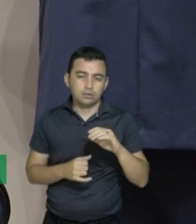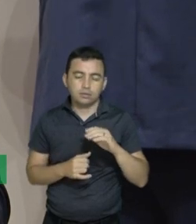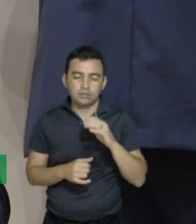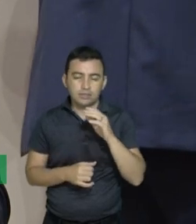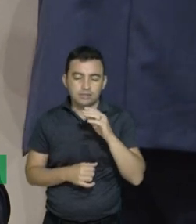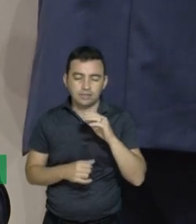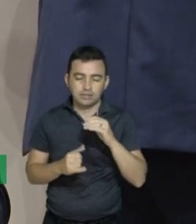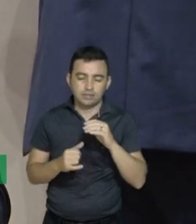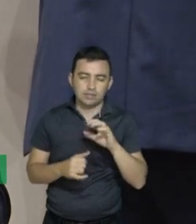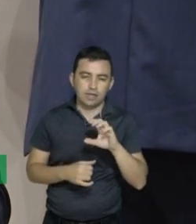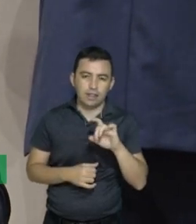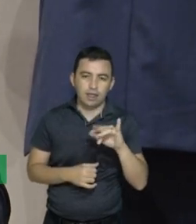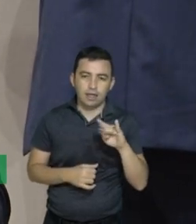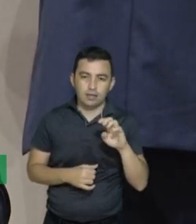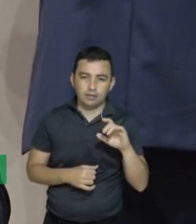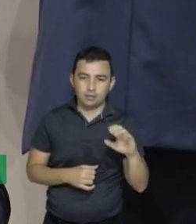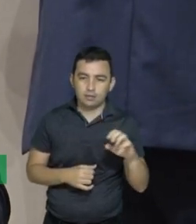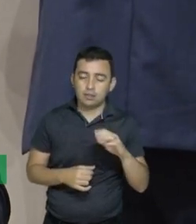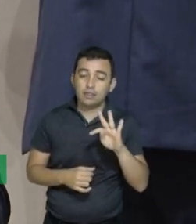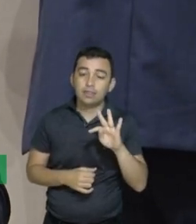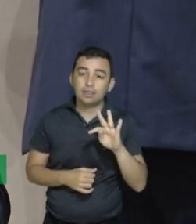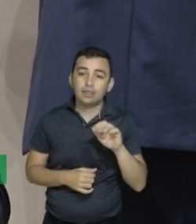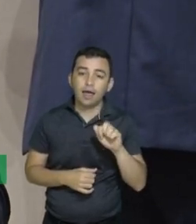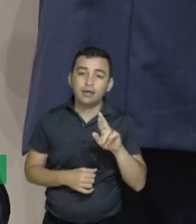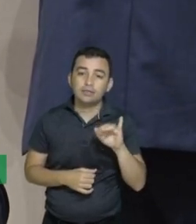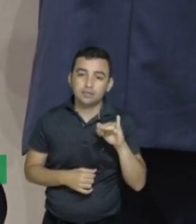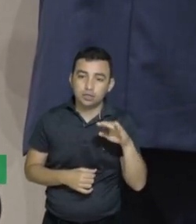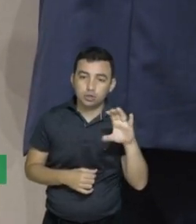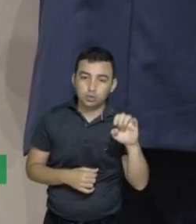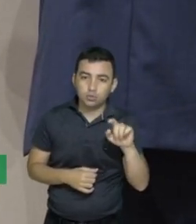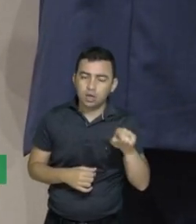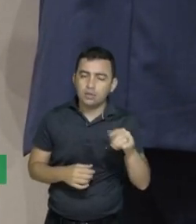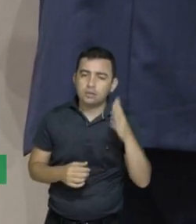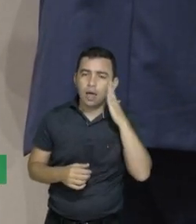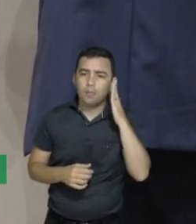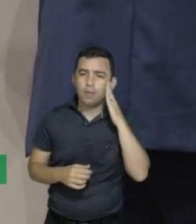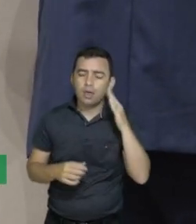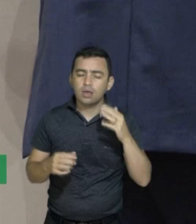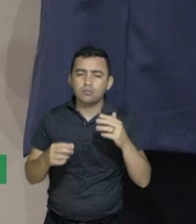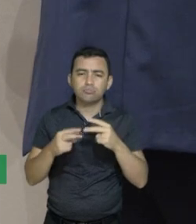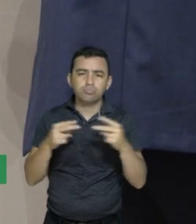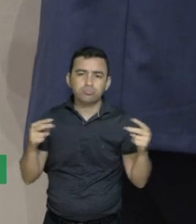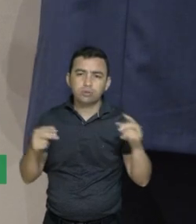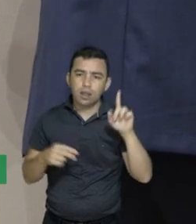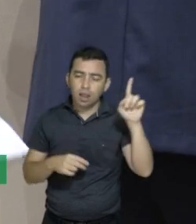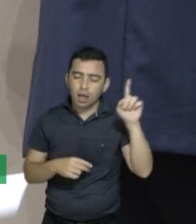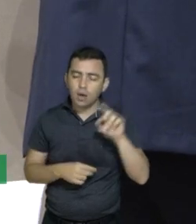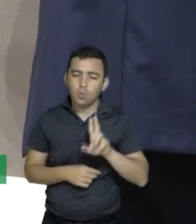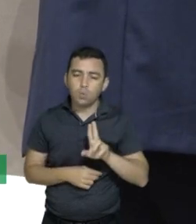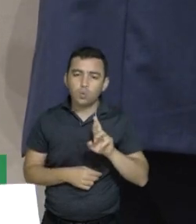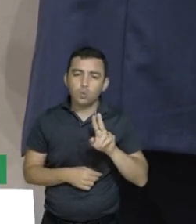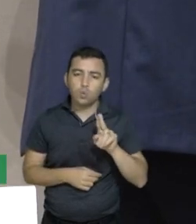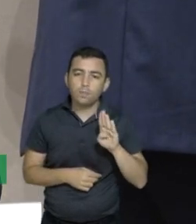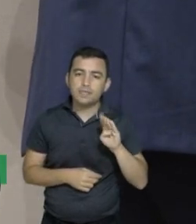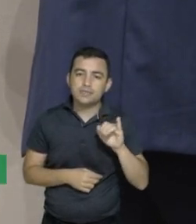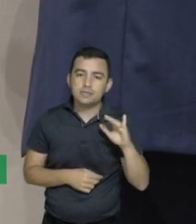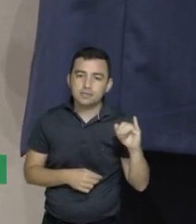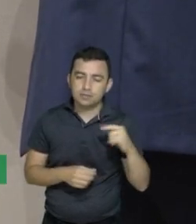Tarcísio Rosa informações acerca da situação da rede elétrica no município de Urubici em discussão